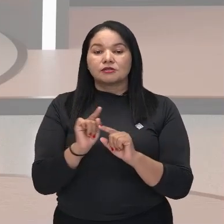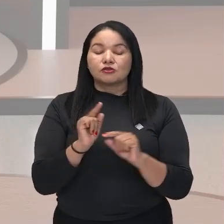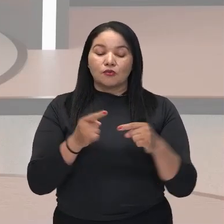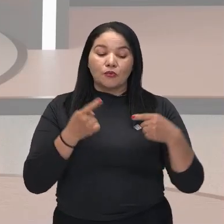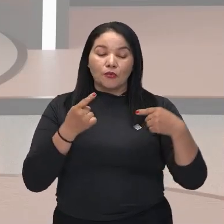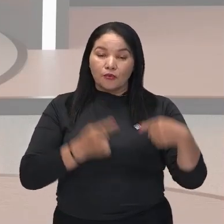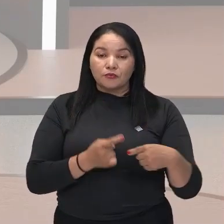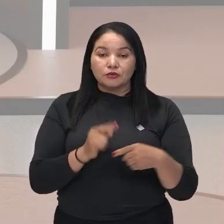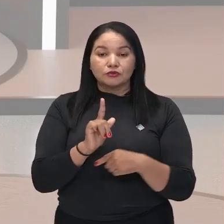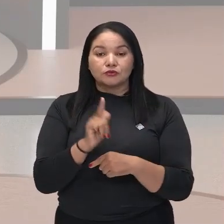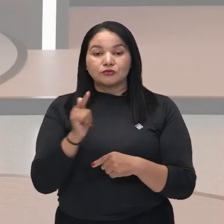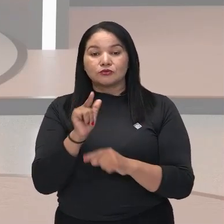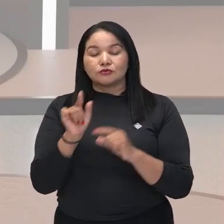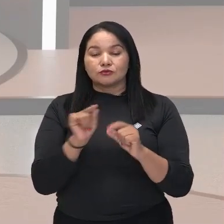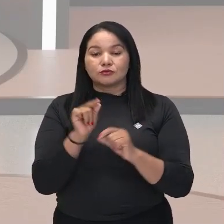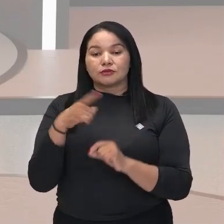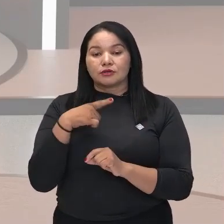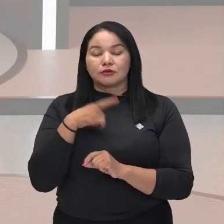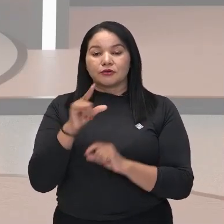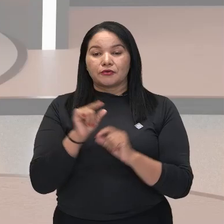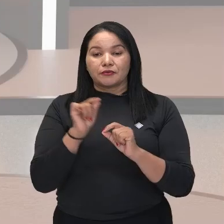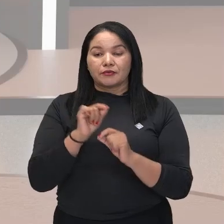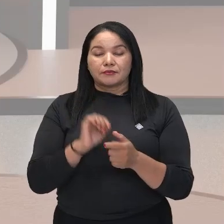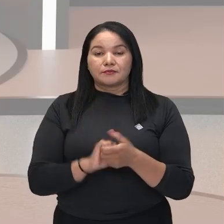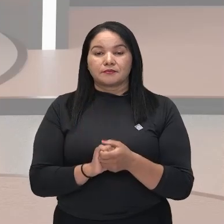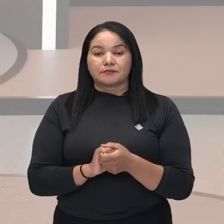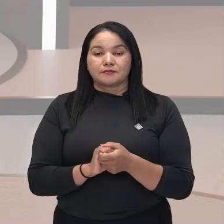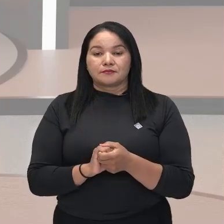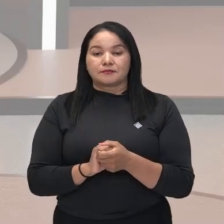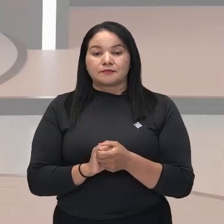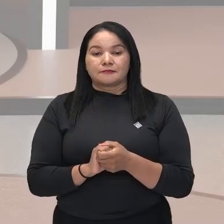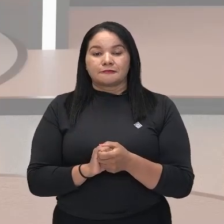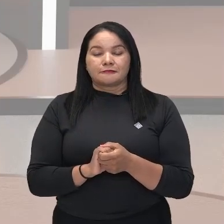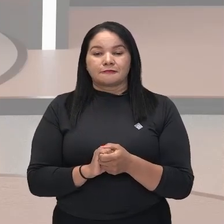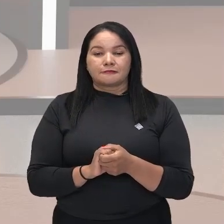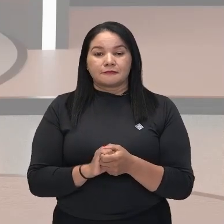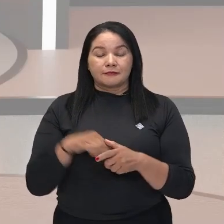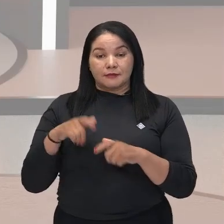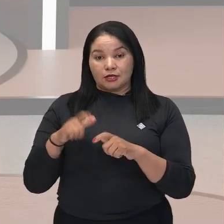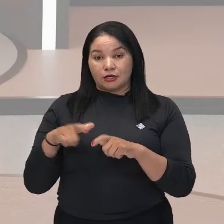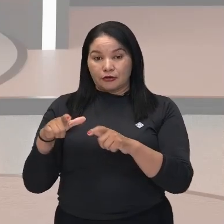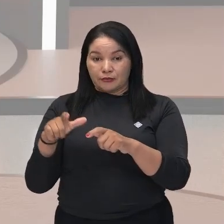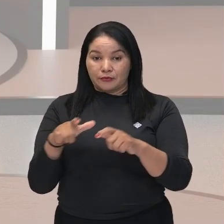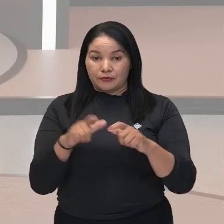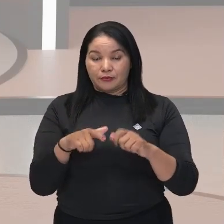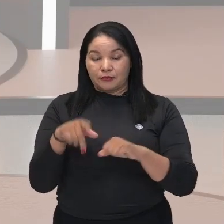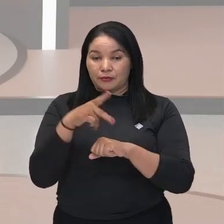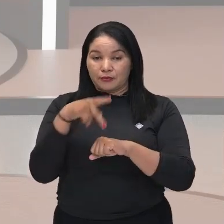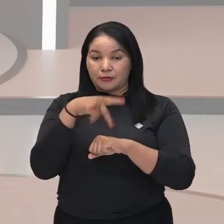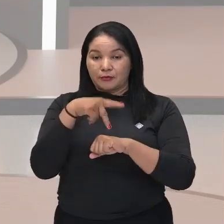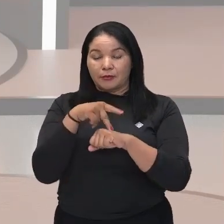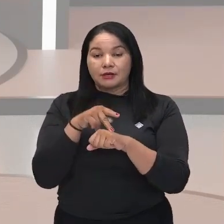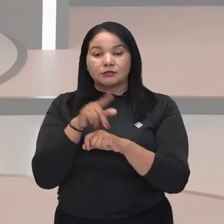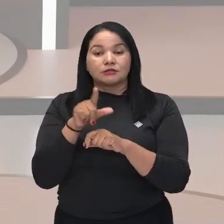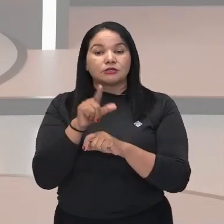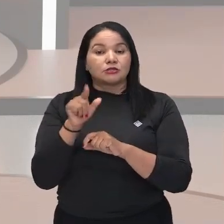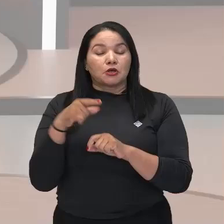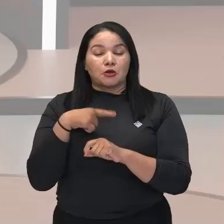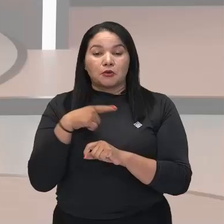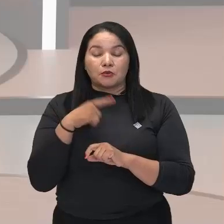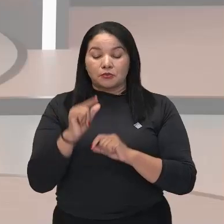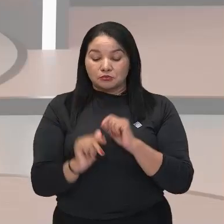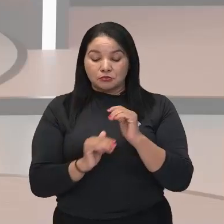gente hoje em dia observa que esses lugares, esses países, eles estão se